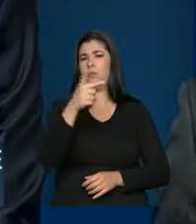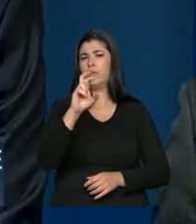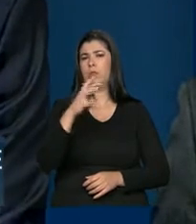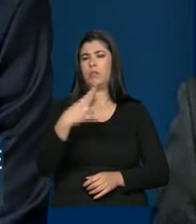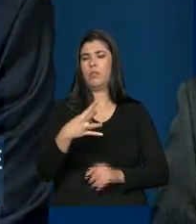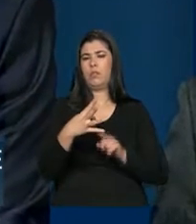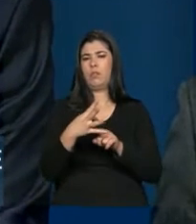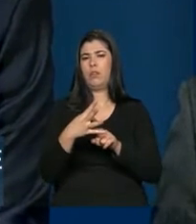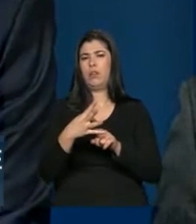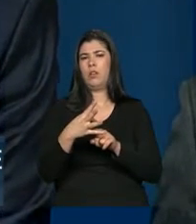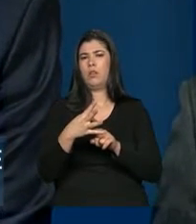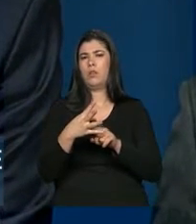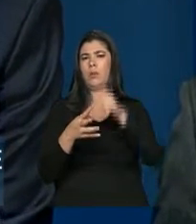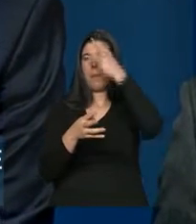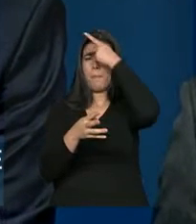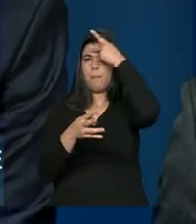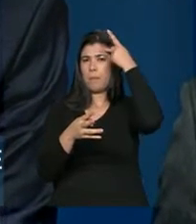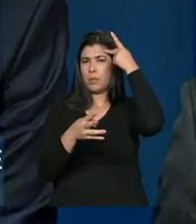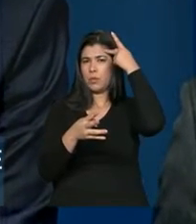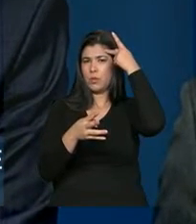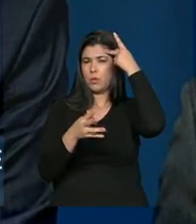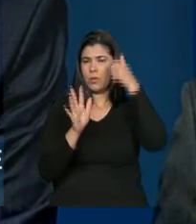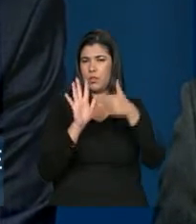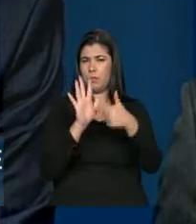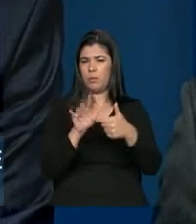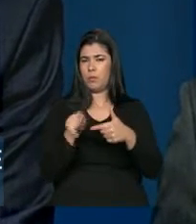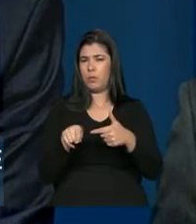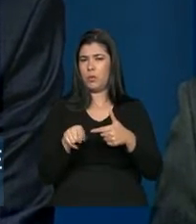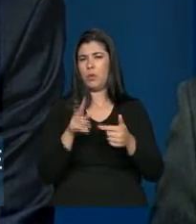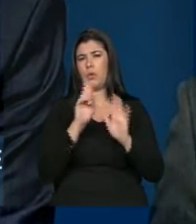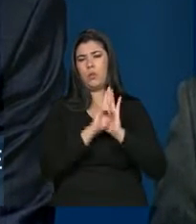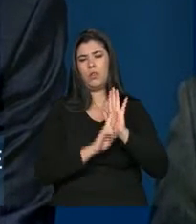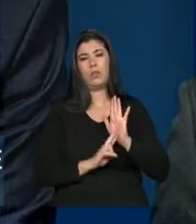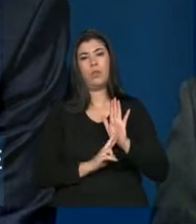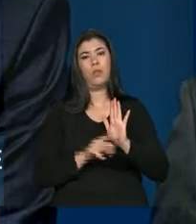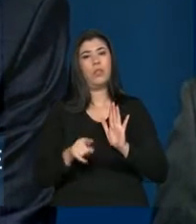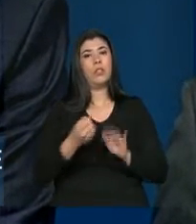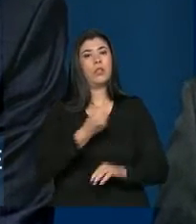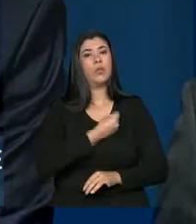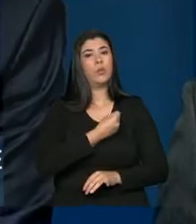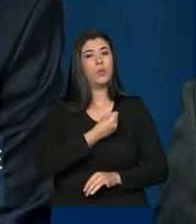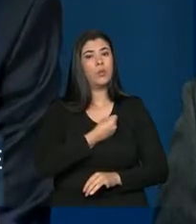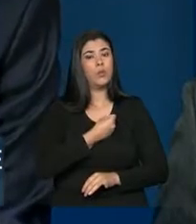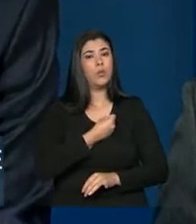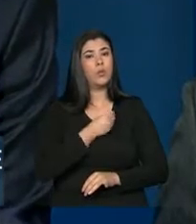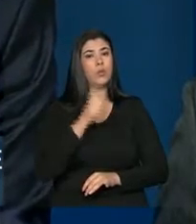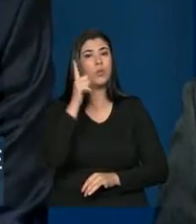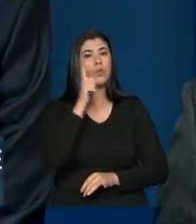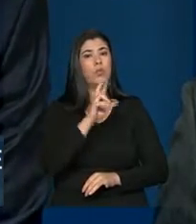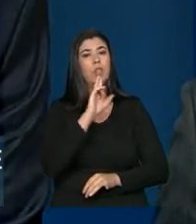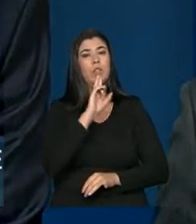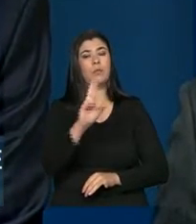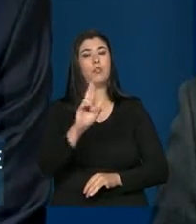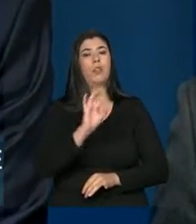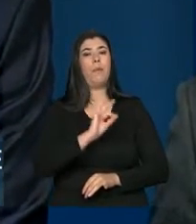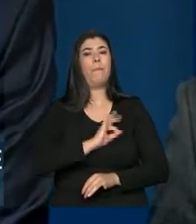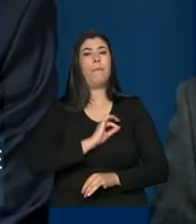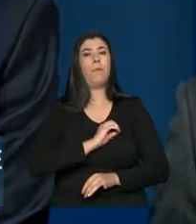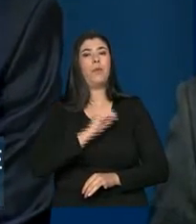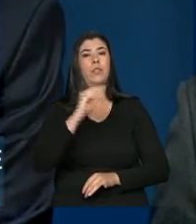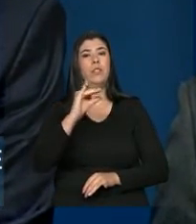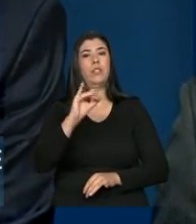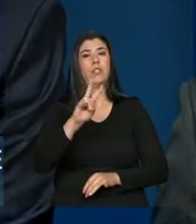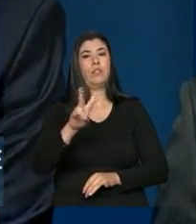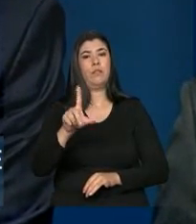254 vítimas, foram números obtidos das polícias civis de 18 estados